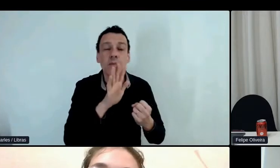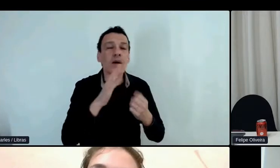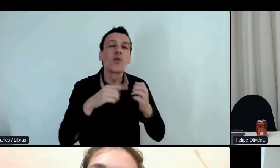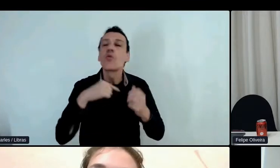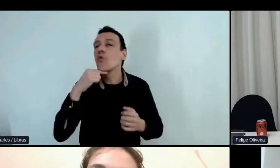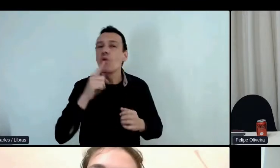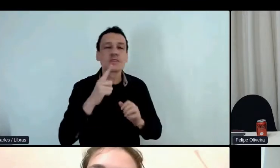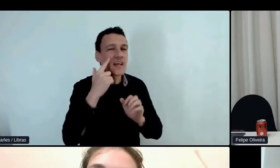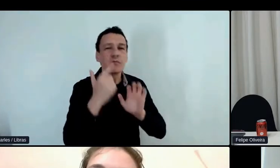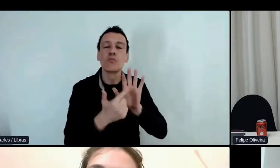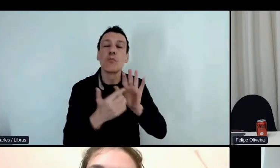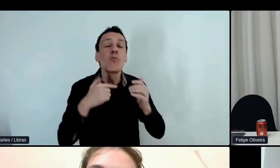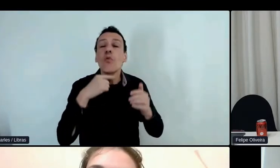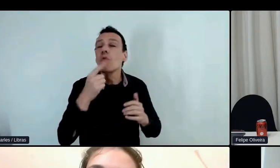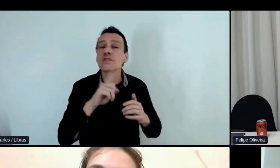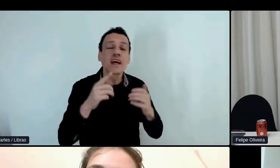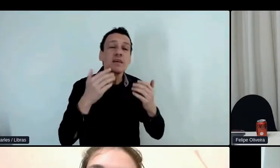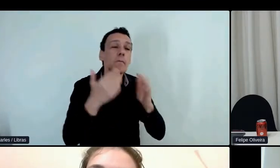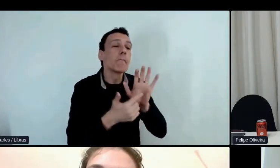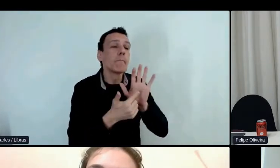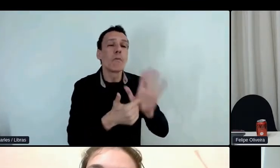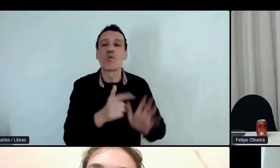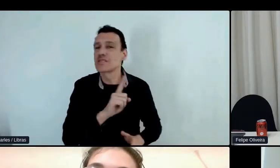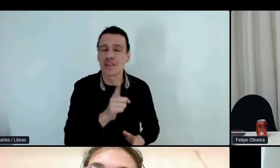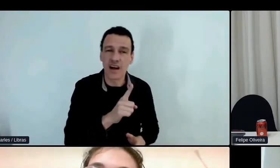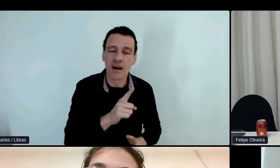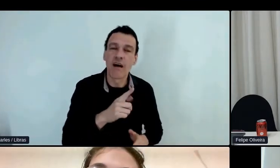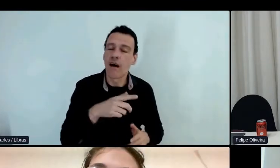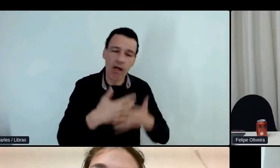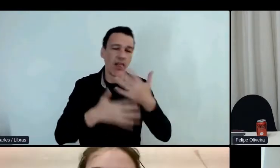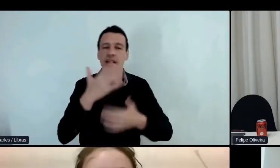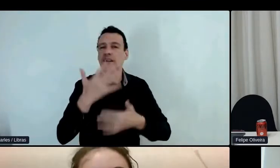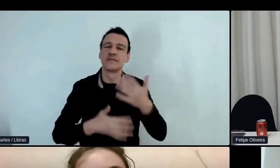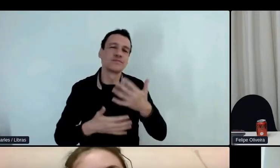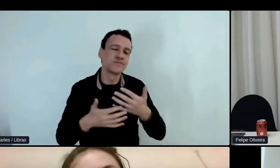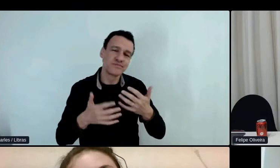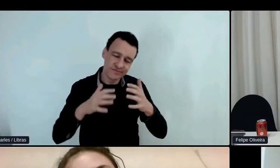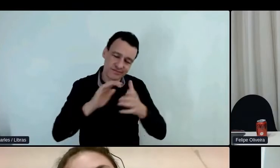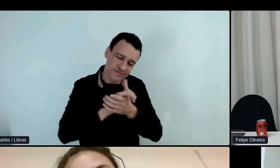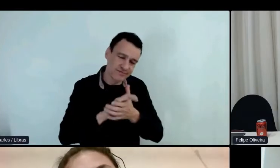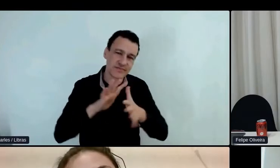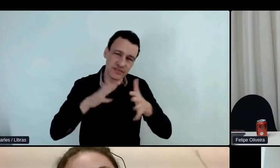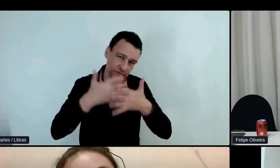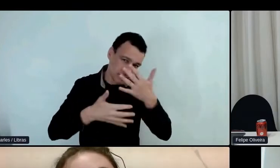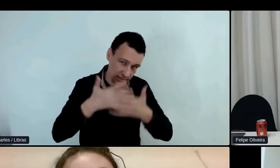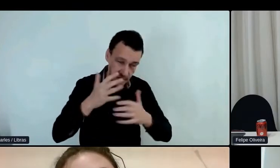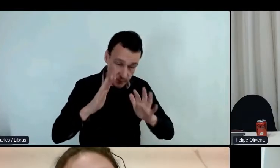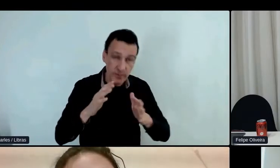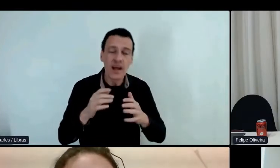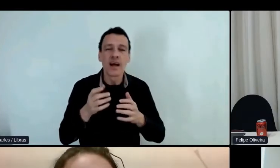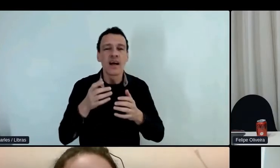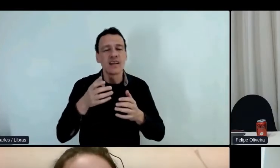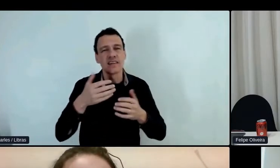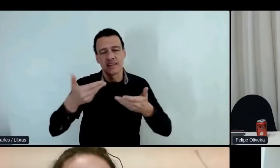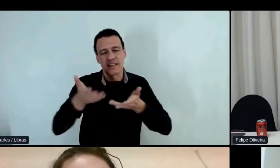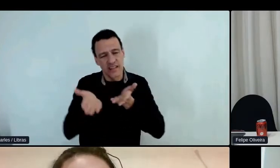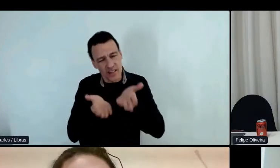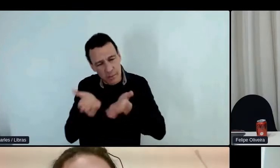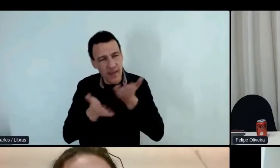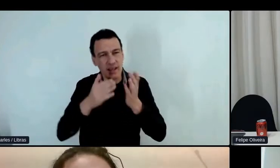até auxiliar na dor do outro. Tem palavras de acolhimento? Tem. Mas ele não